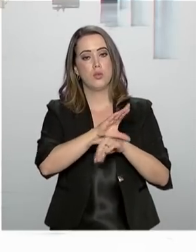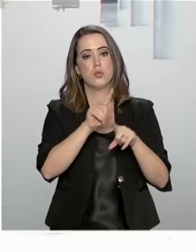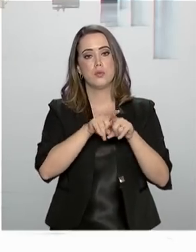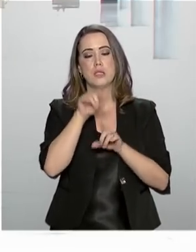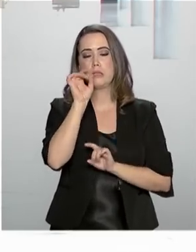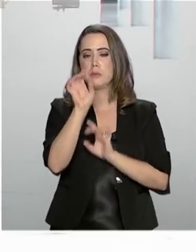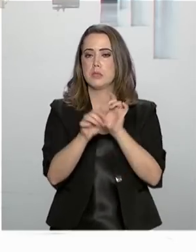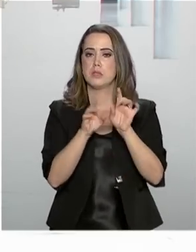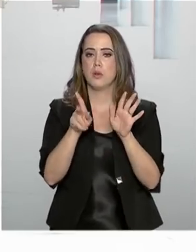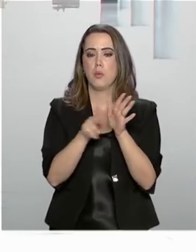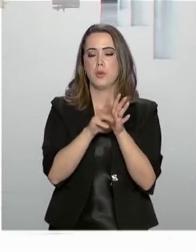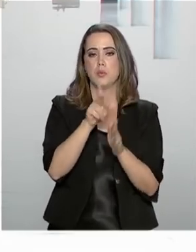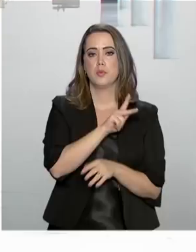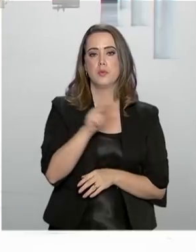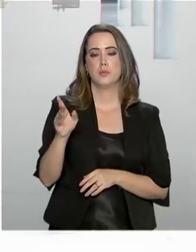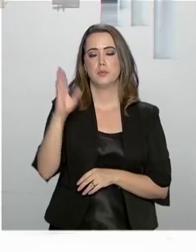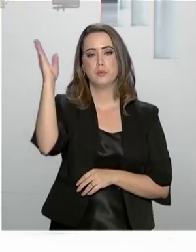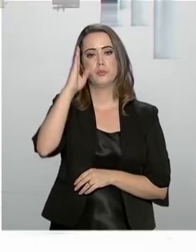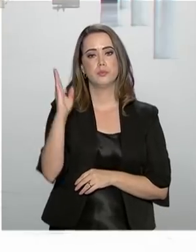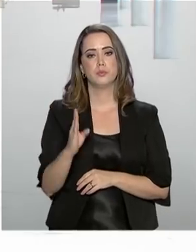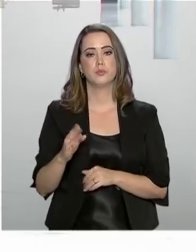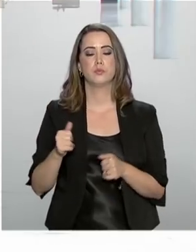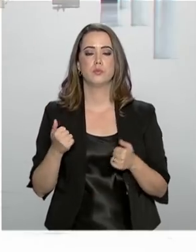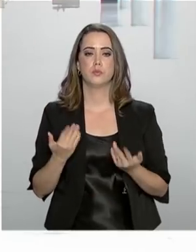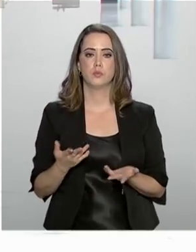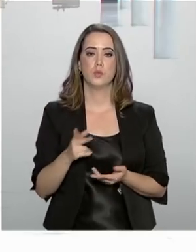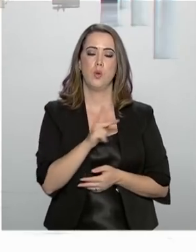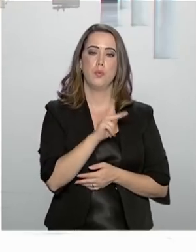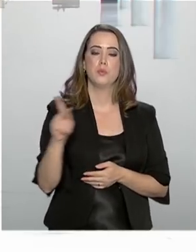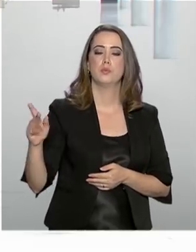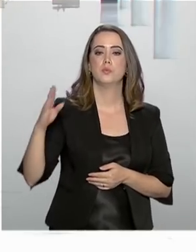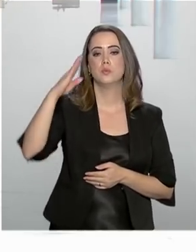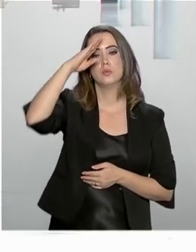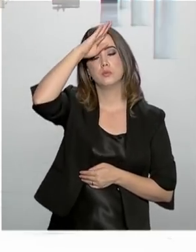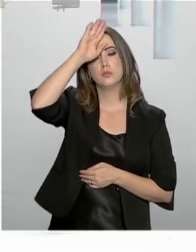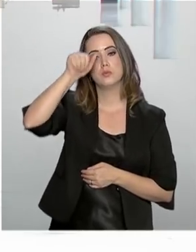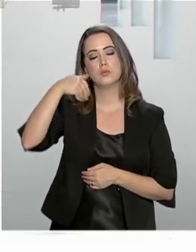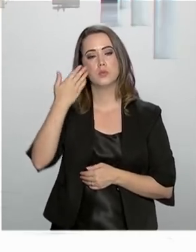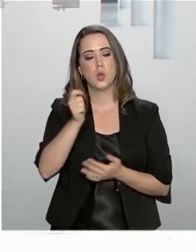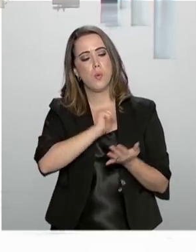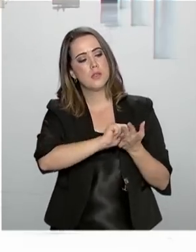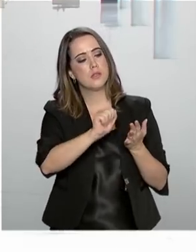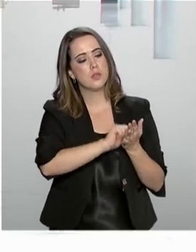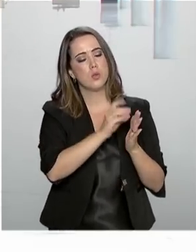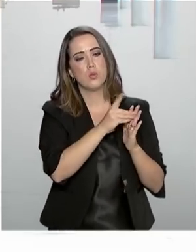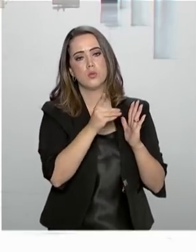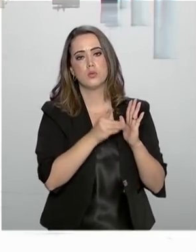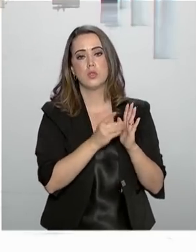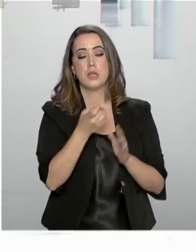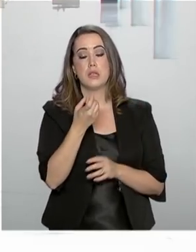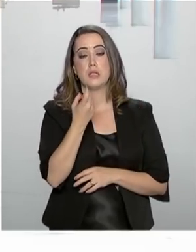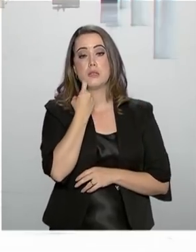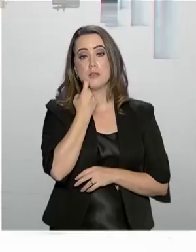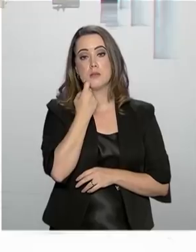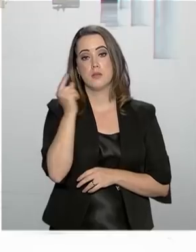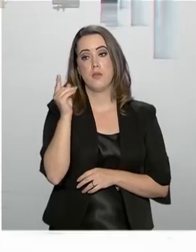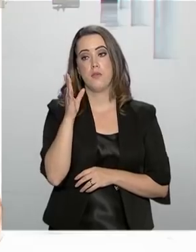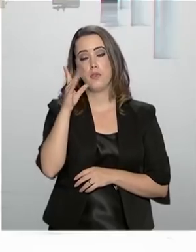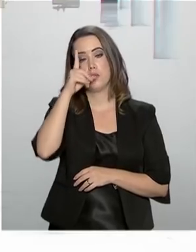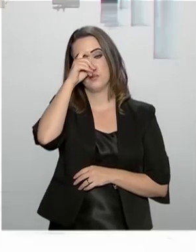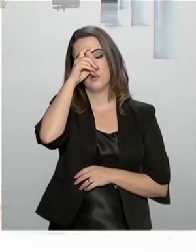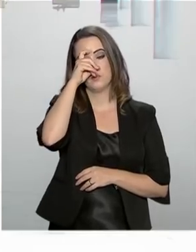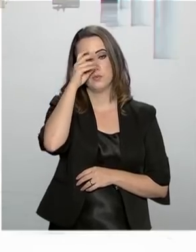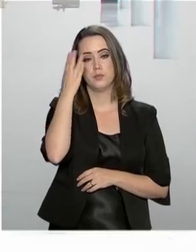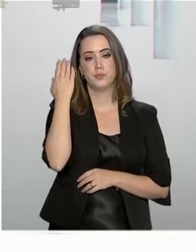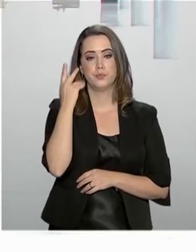exclusiva do presidente da república o presidente Jair bolsonaro assinou o Decreto na sexta-feira no Hospital Albert